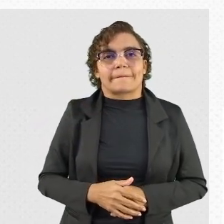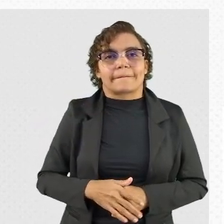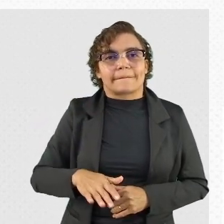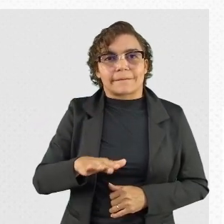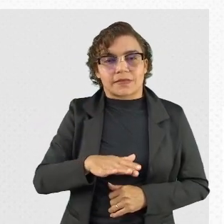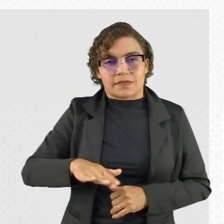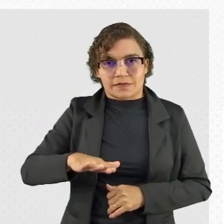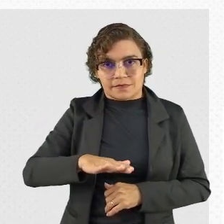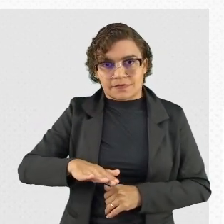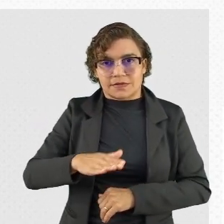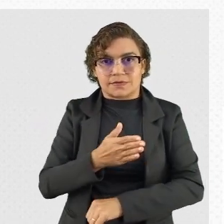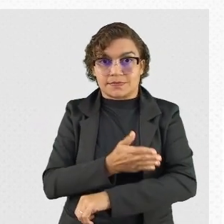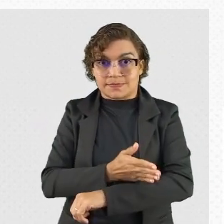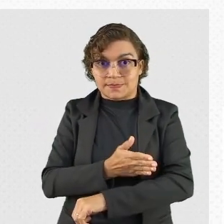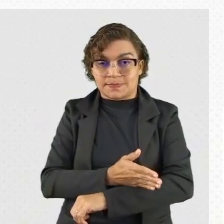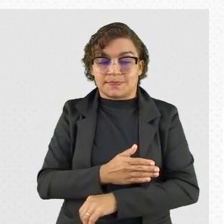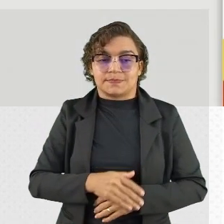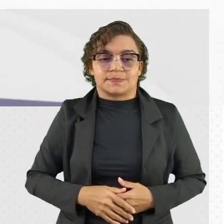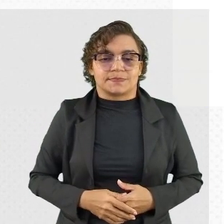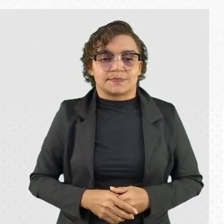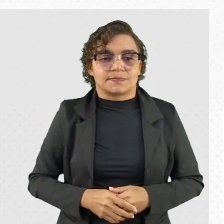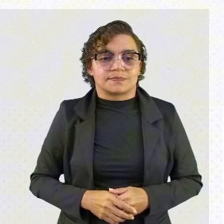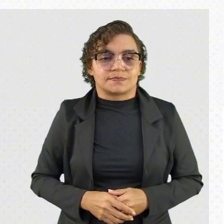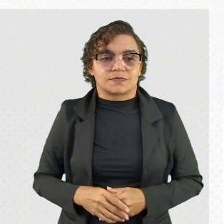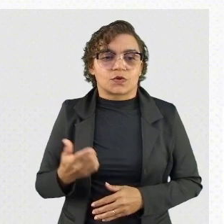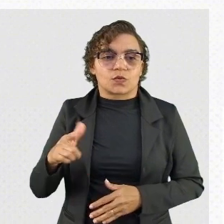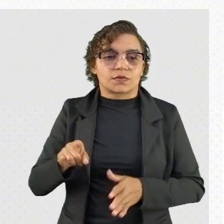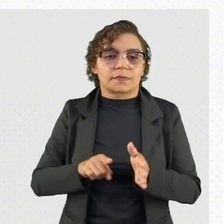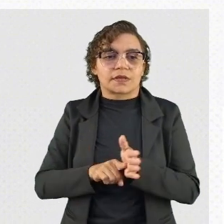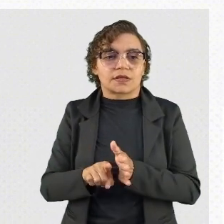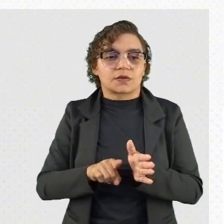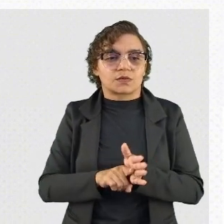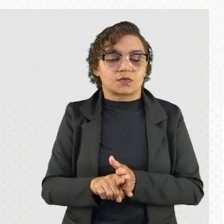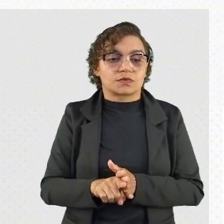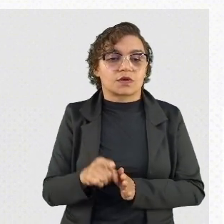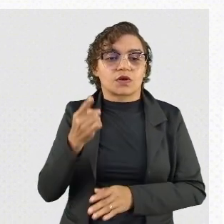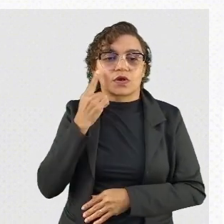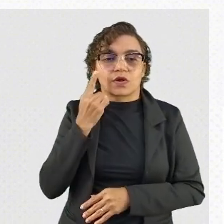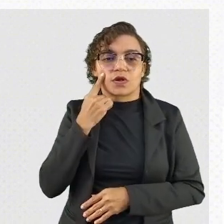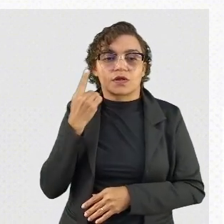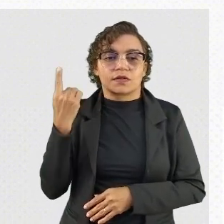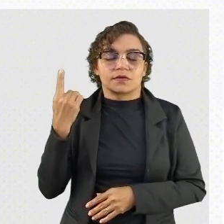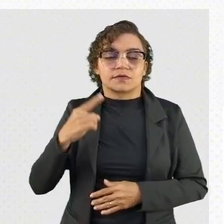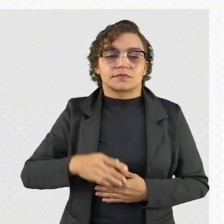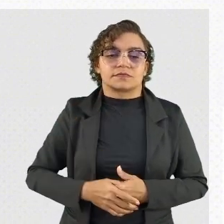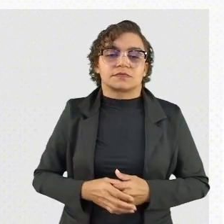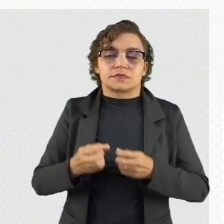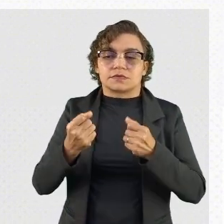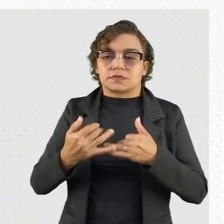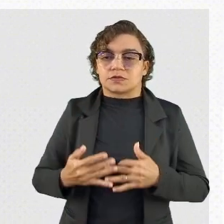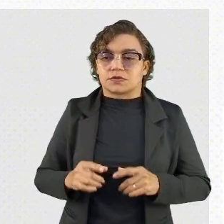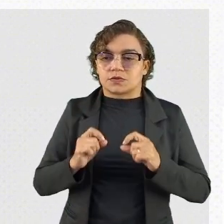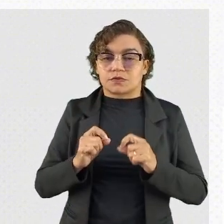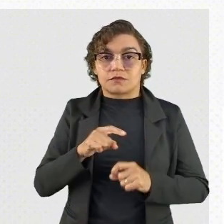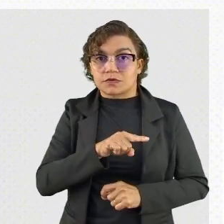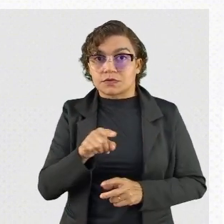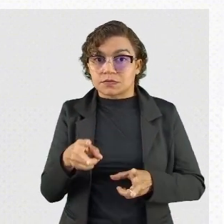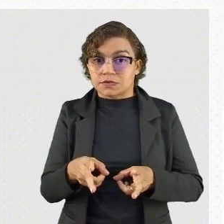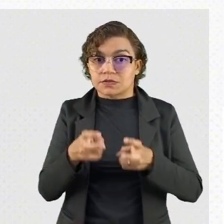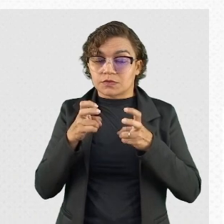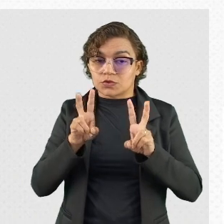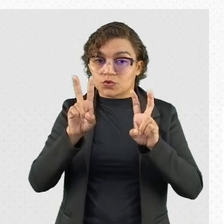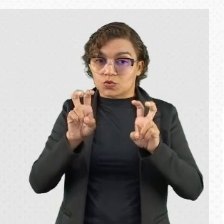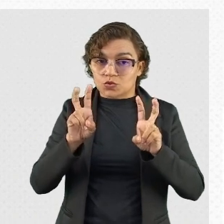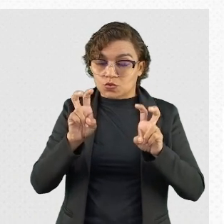na Idade Média. Ok? Vamos para mais uma questão. E essa questão, ela diz o seguinte. Vocês já podem perceber aí que fala